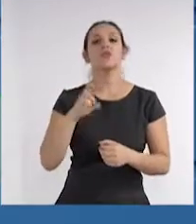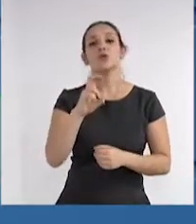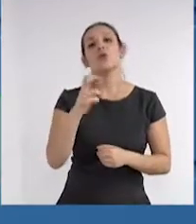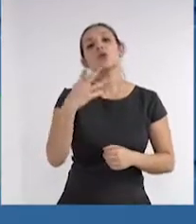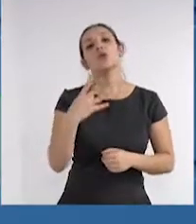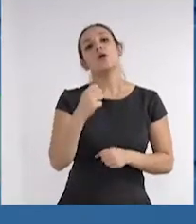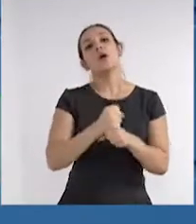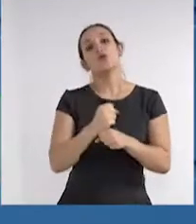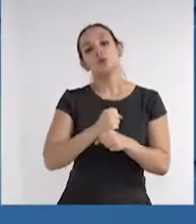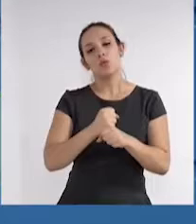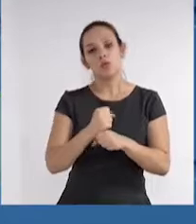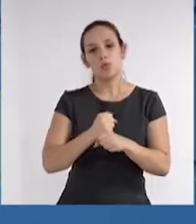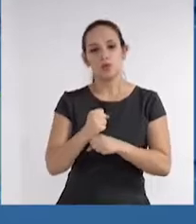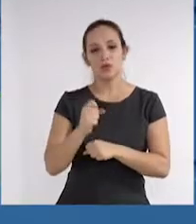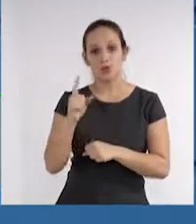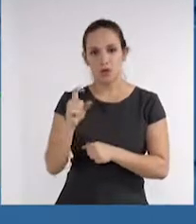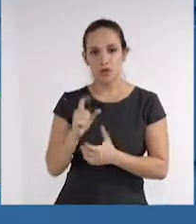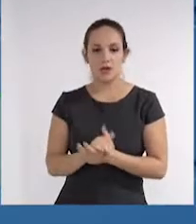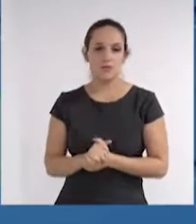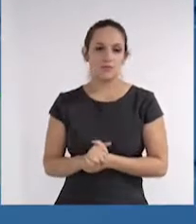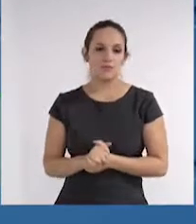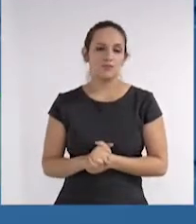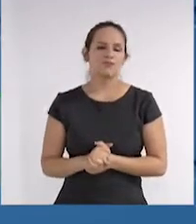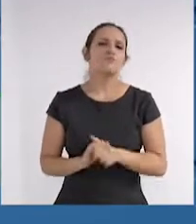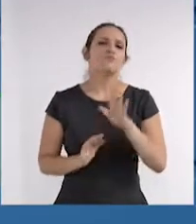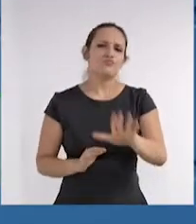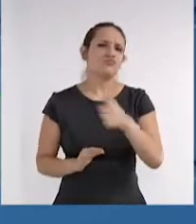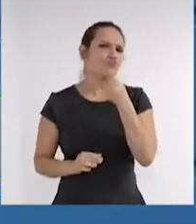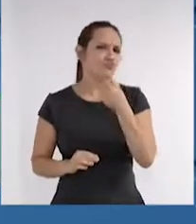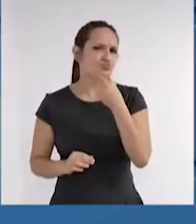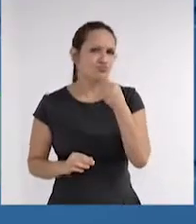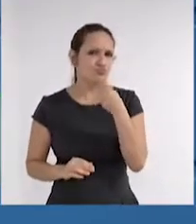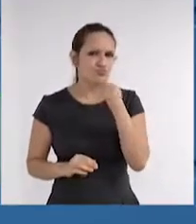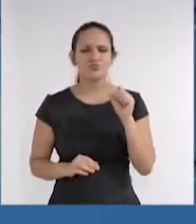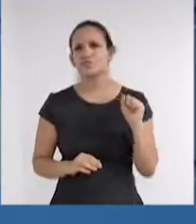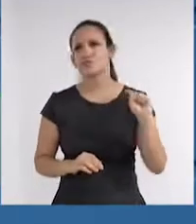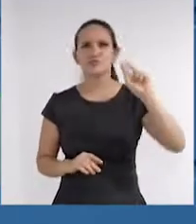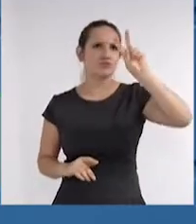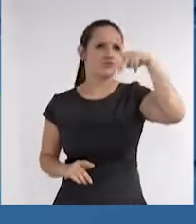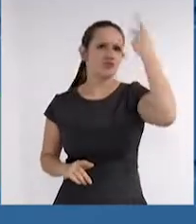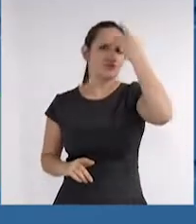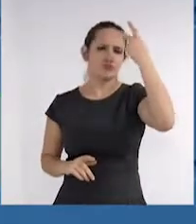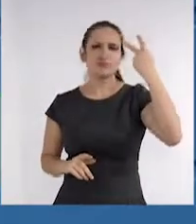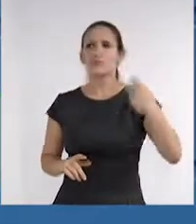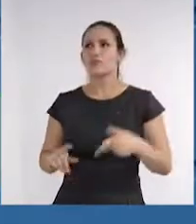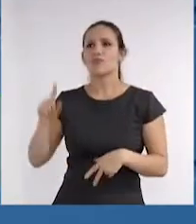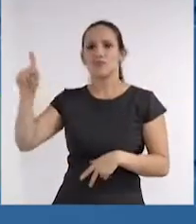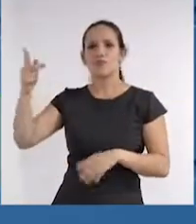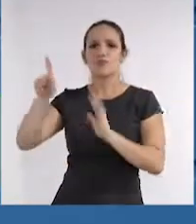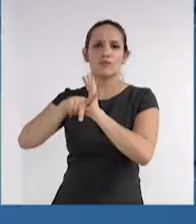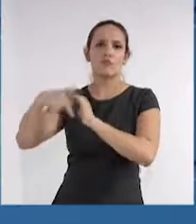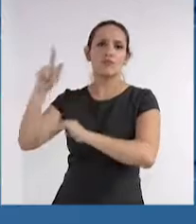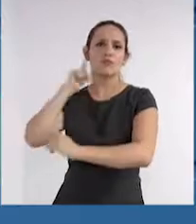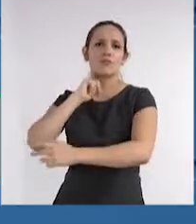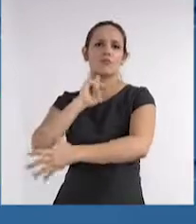Inventaram um quilombo na Picadinha de um cidadão que mudou de Minas Gerais para